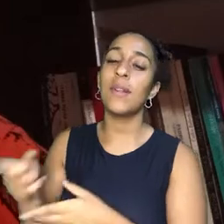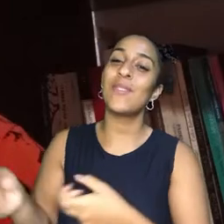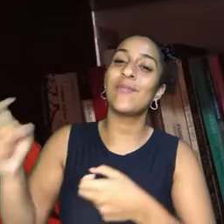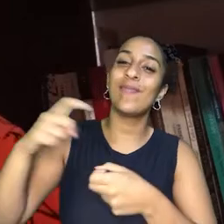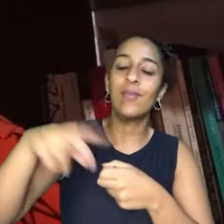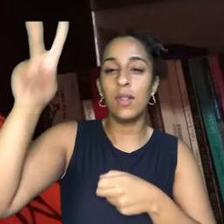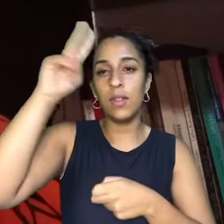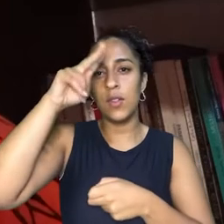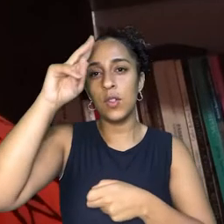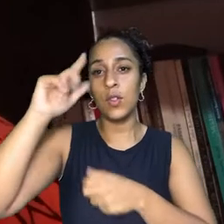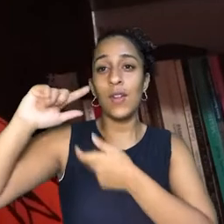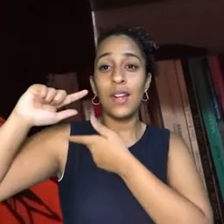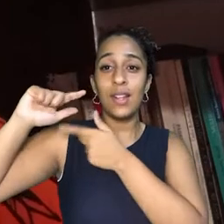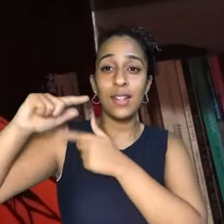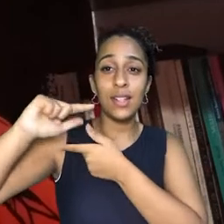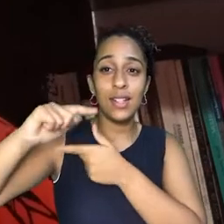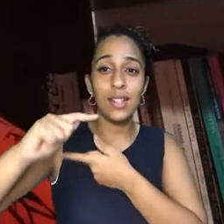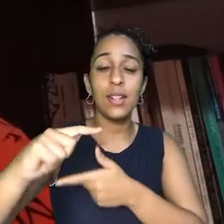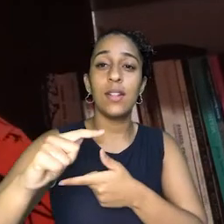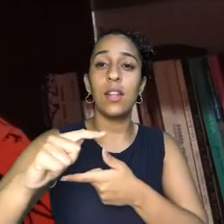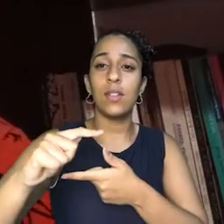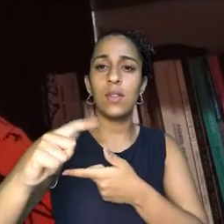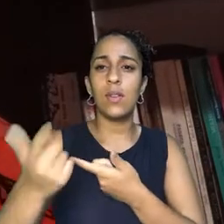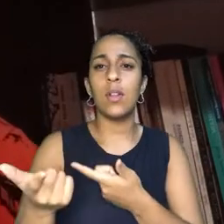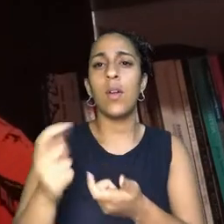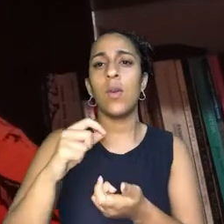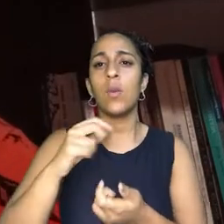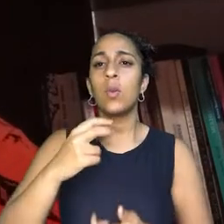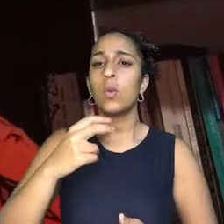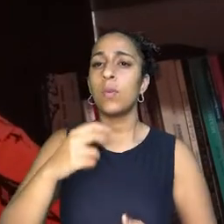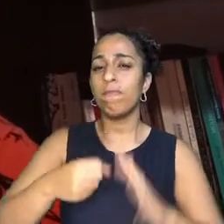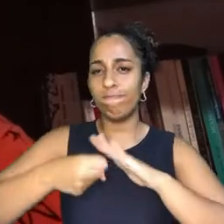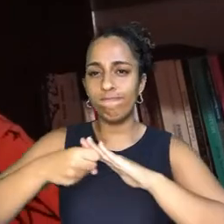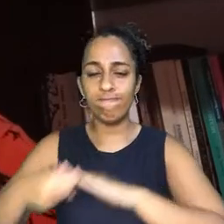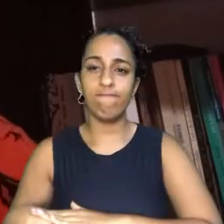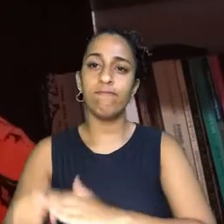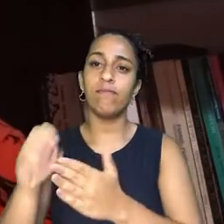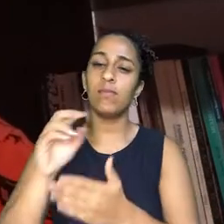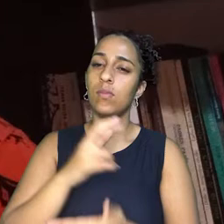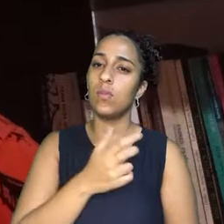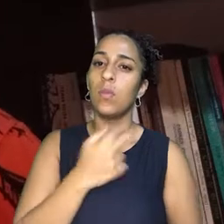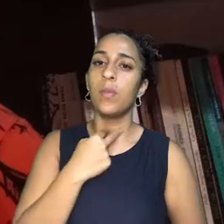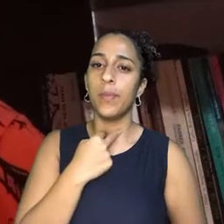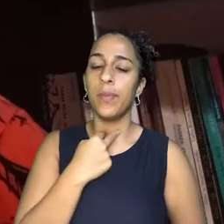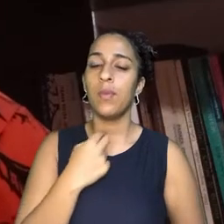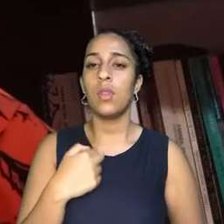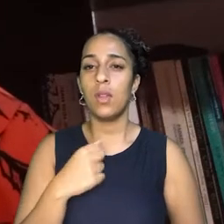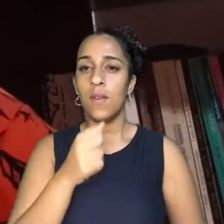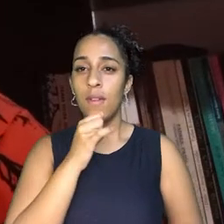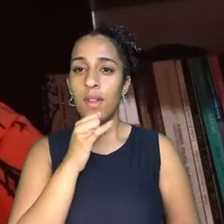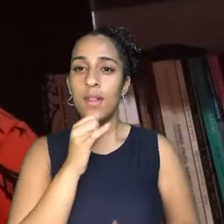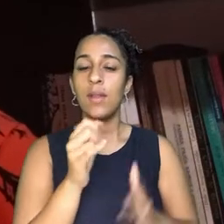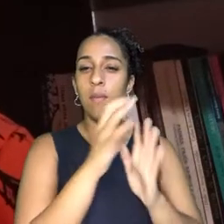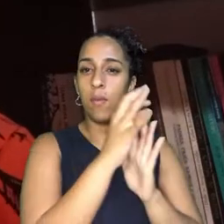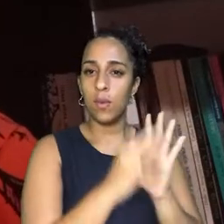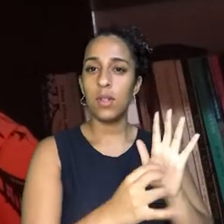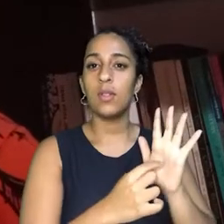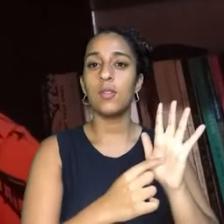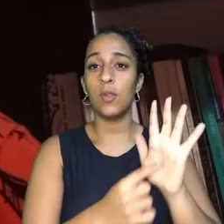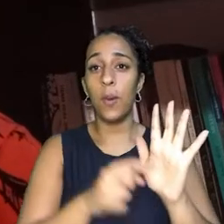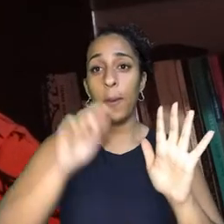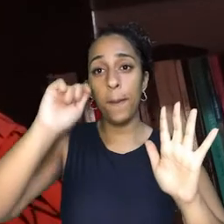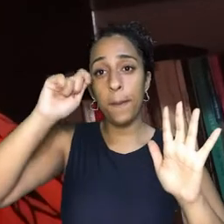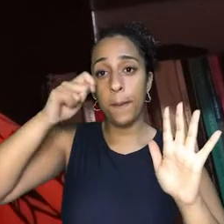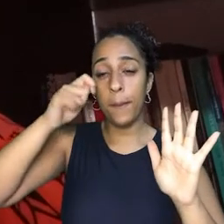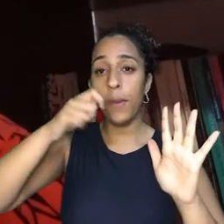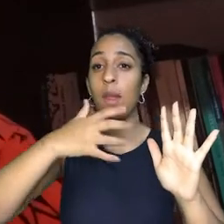tradicional sem sacrificar e sutilezas e complexidades históricas trago como exemplo do texto do Professor Geraldo